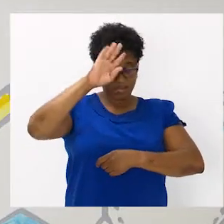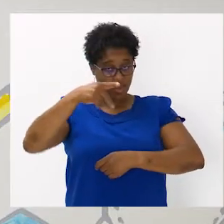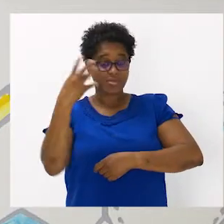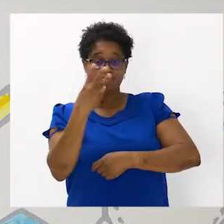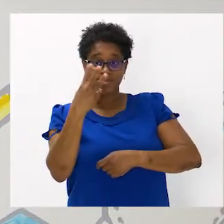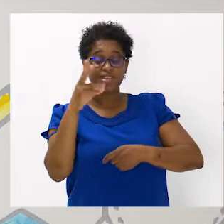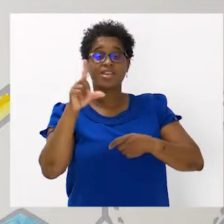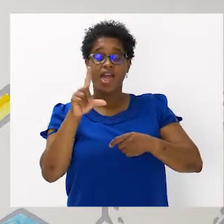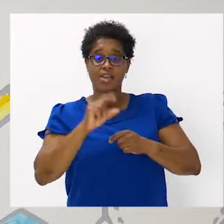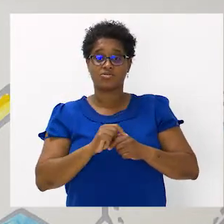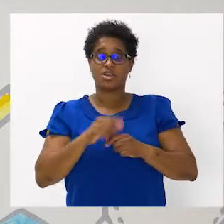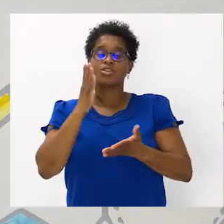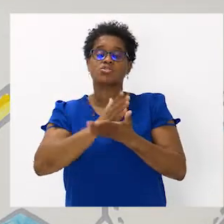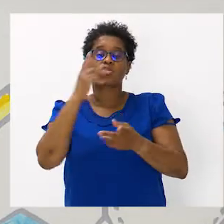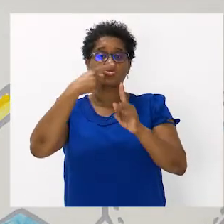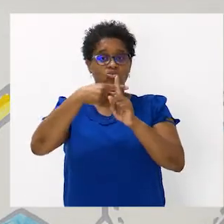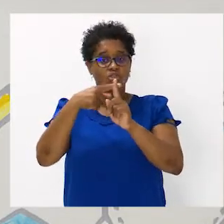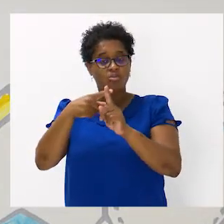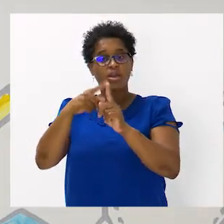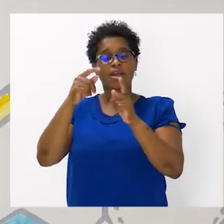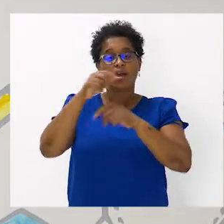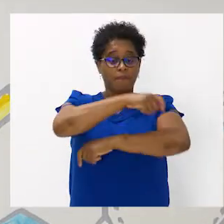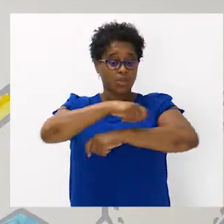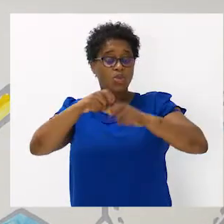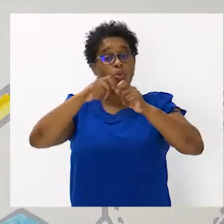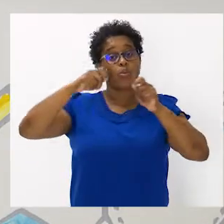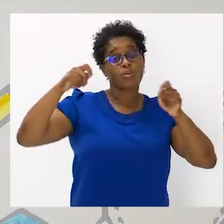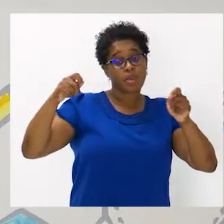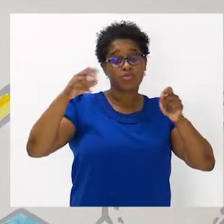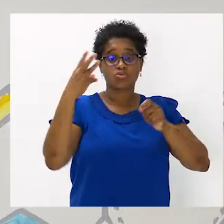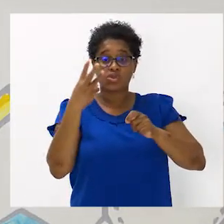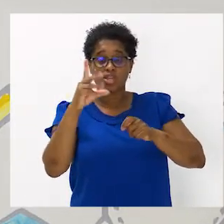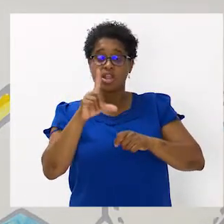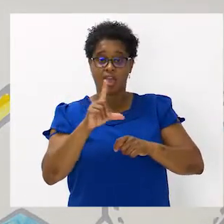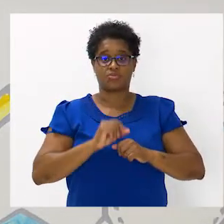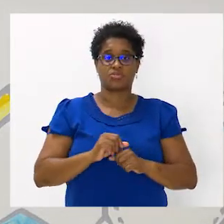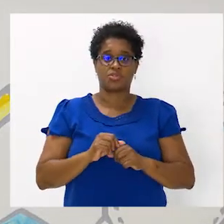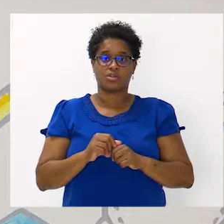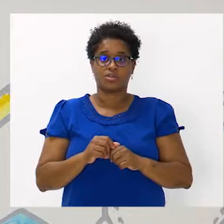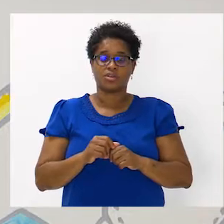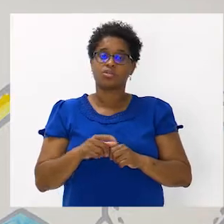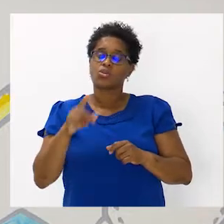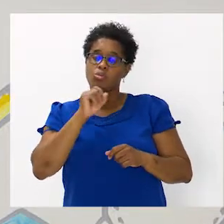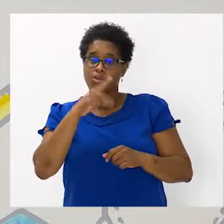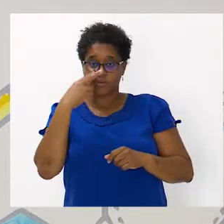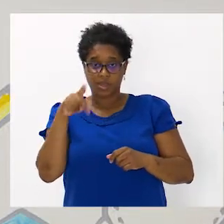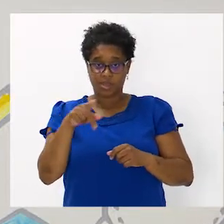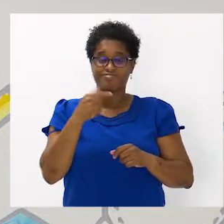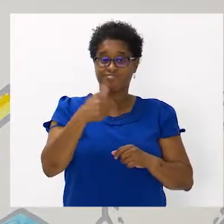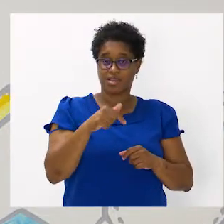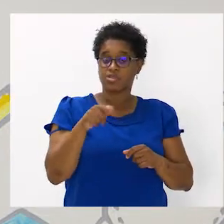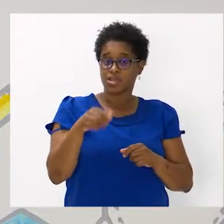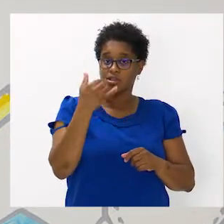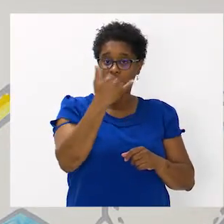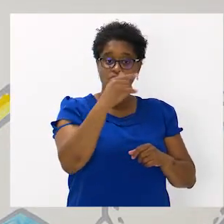3 lados, então é só somar a medida do comprimento dos três lados. Então, vamos ver aqui.